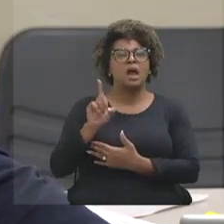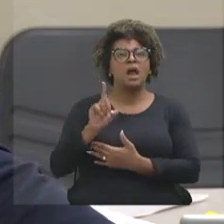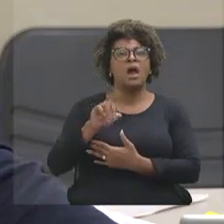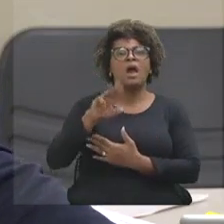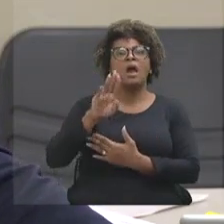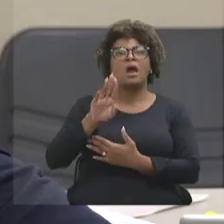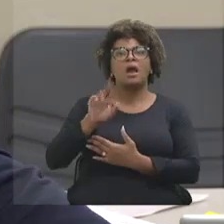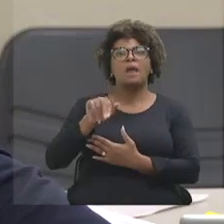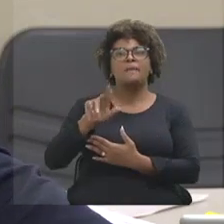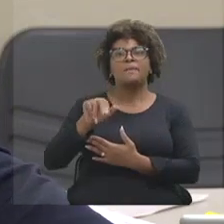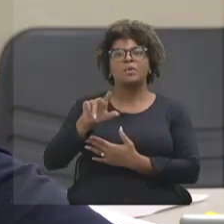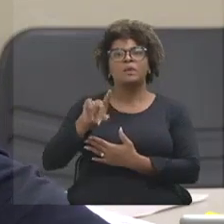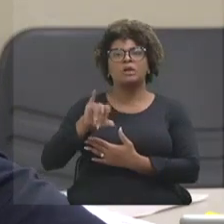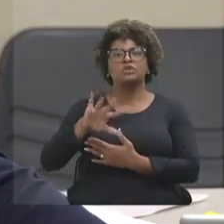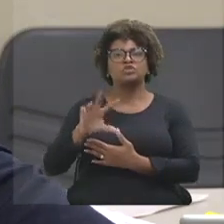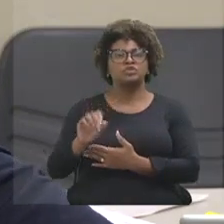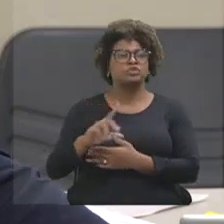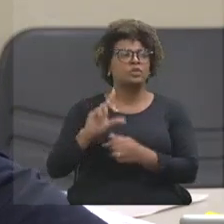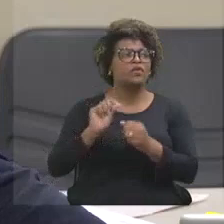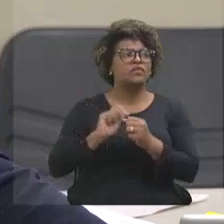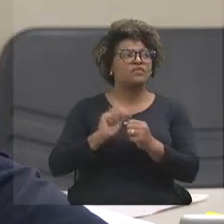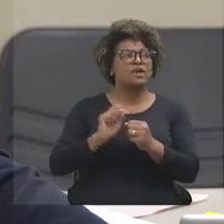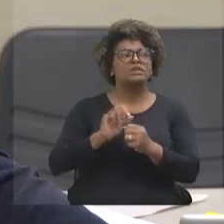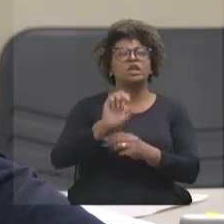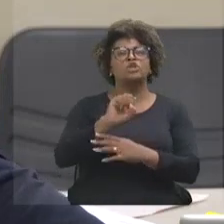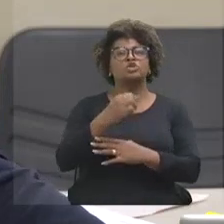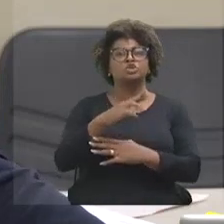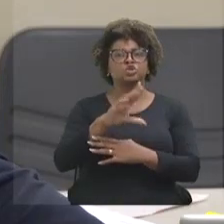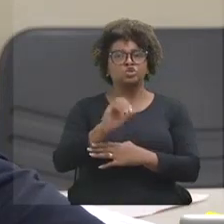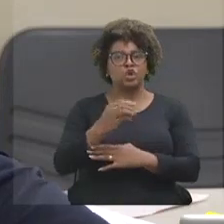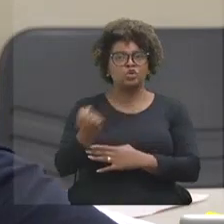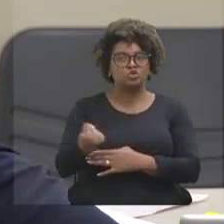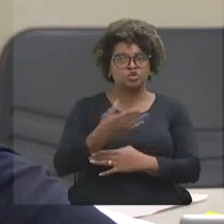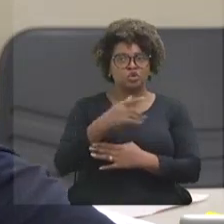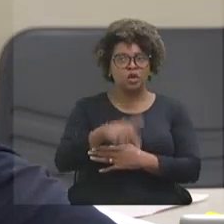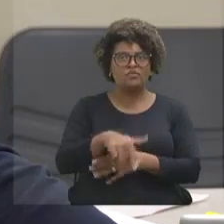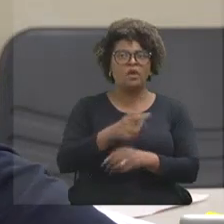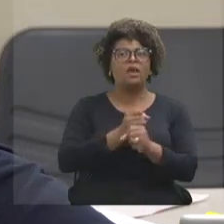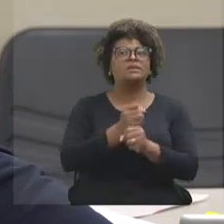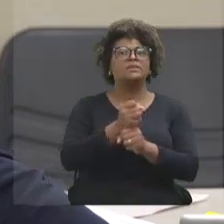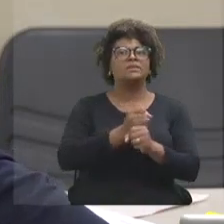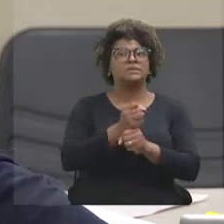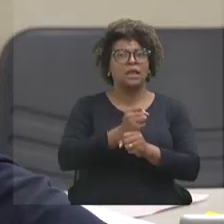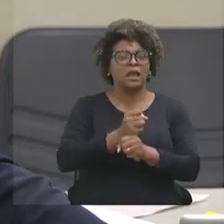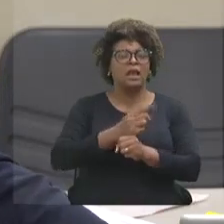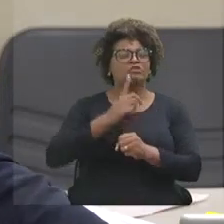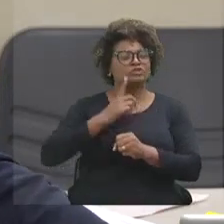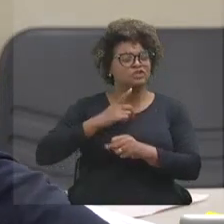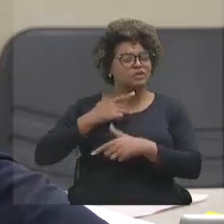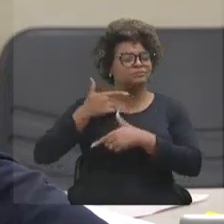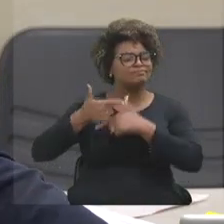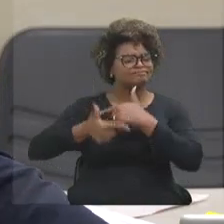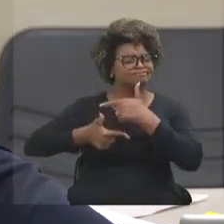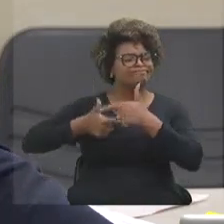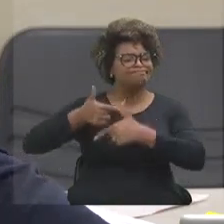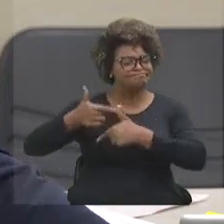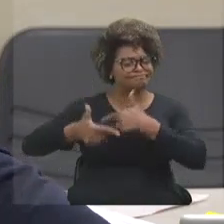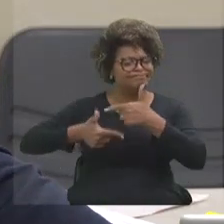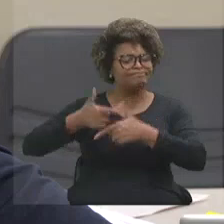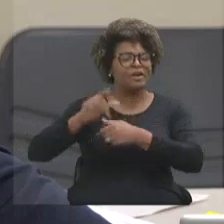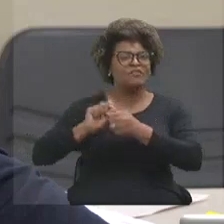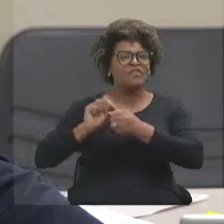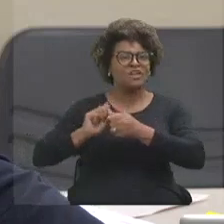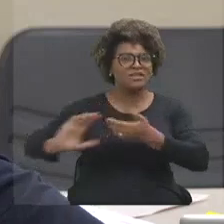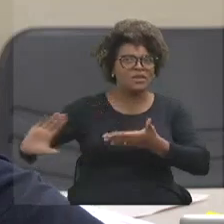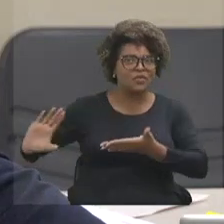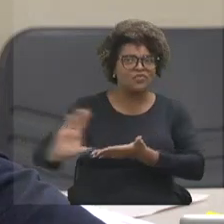de soro vai voltar acontecer este ano depois de muito custo investimento Ministério da Saúde vai nos fazer uma visita